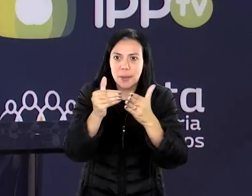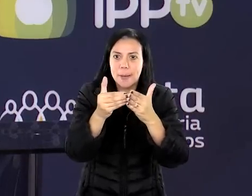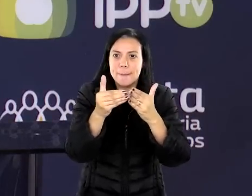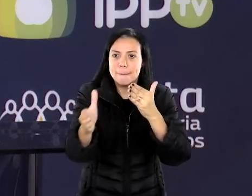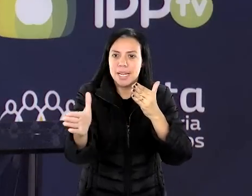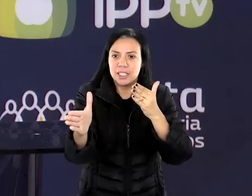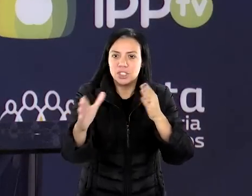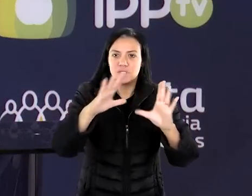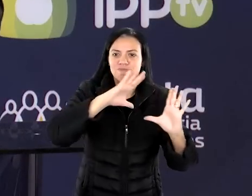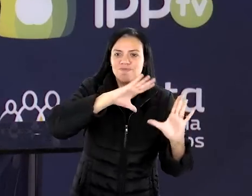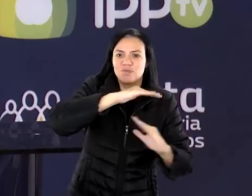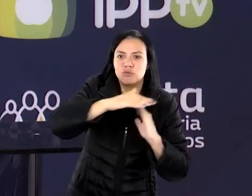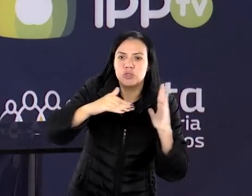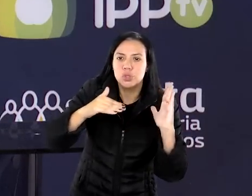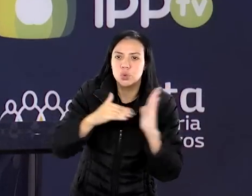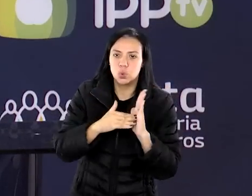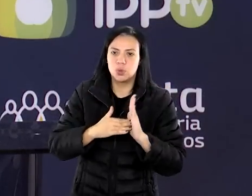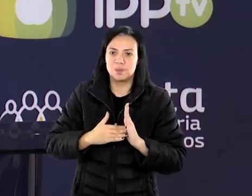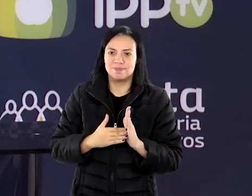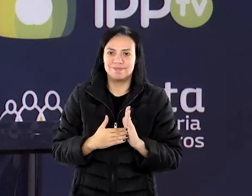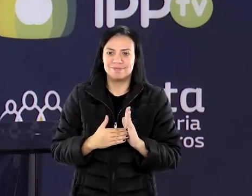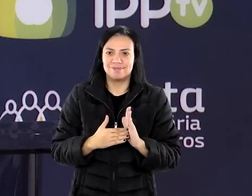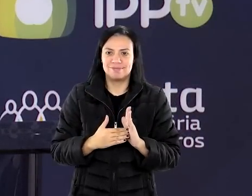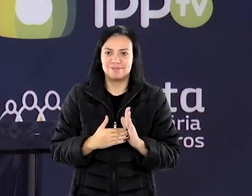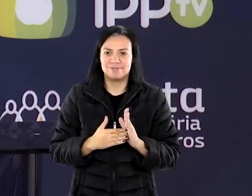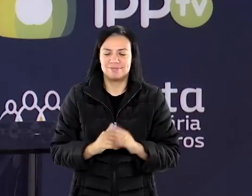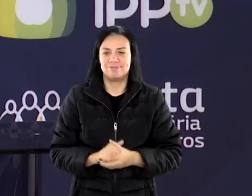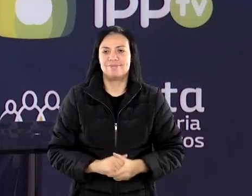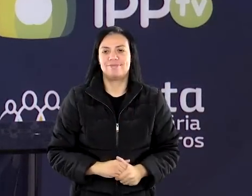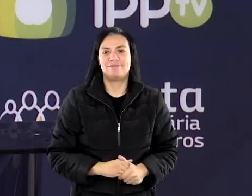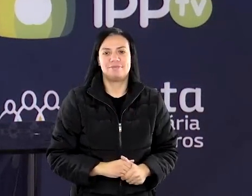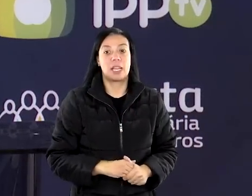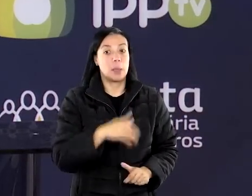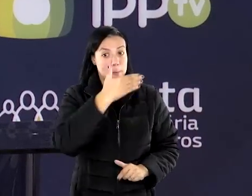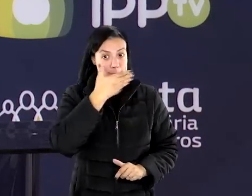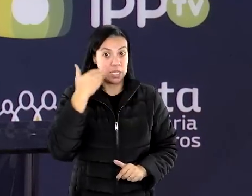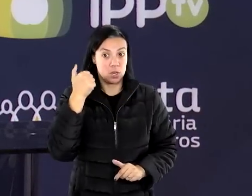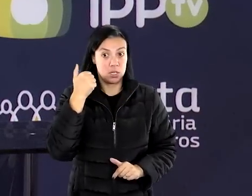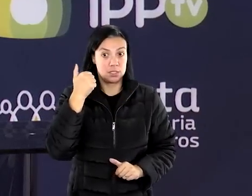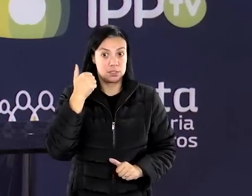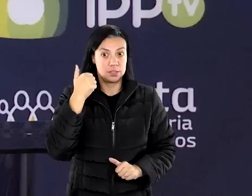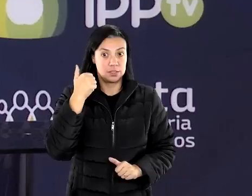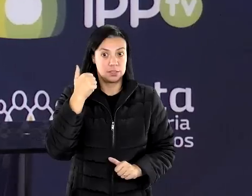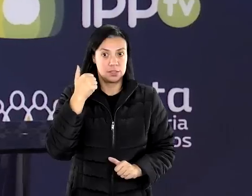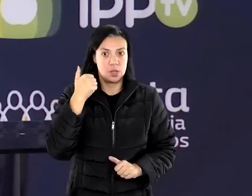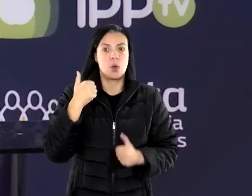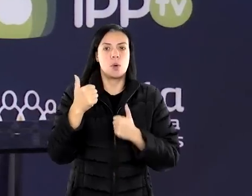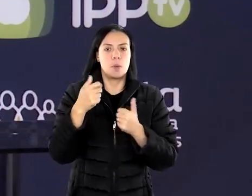Tá certo? Então é melhor você investir no XP espiritual,